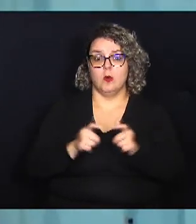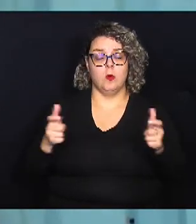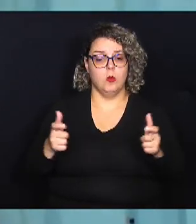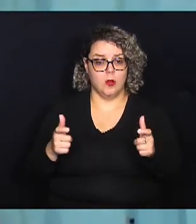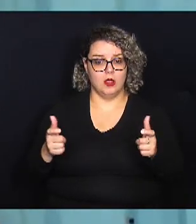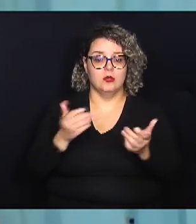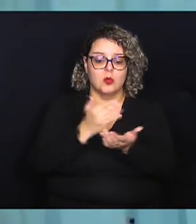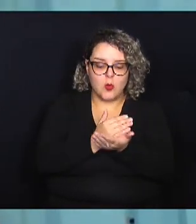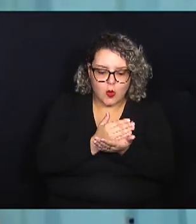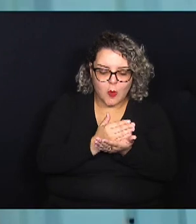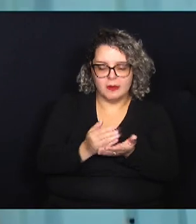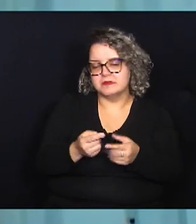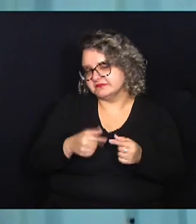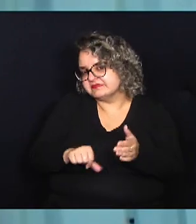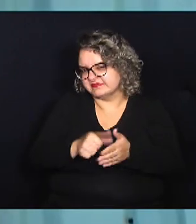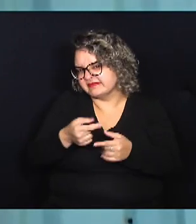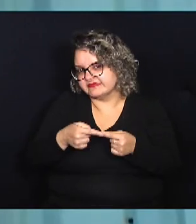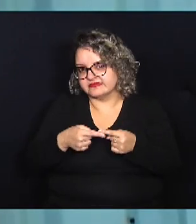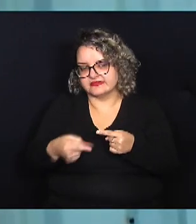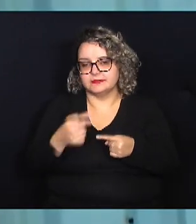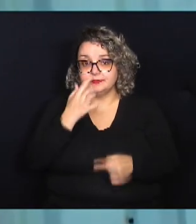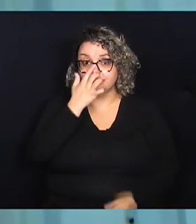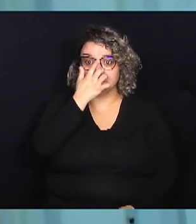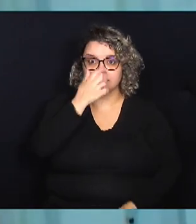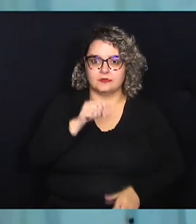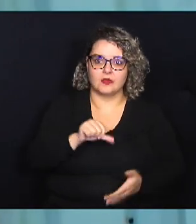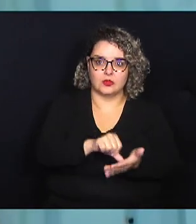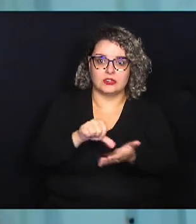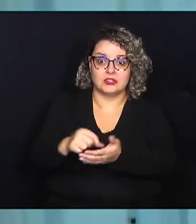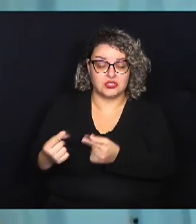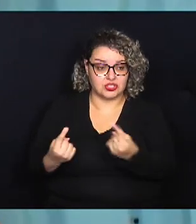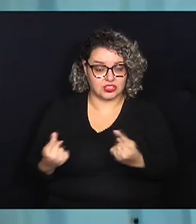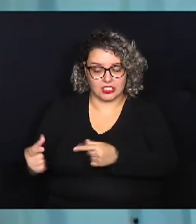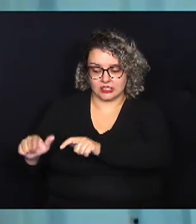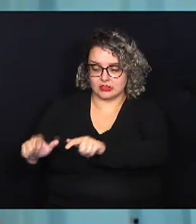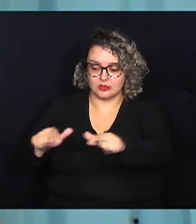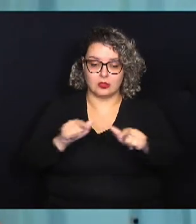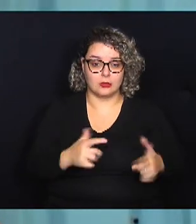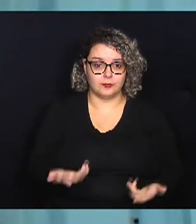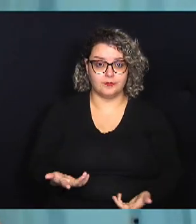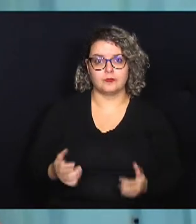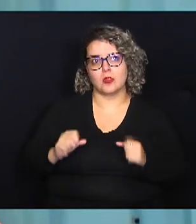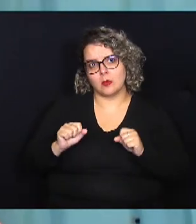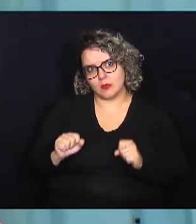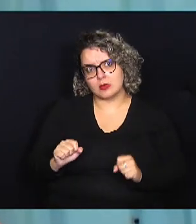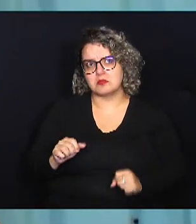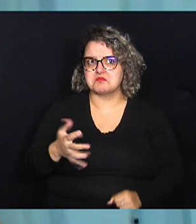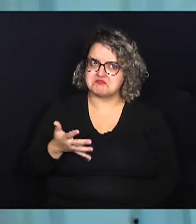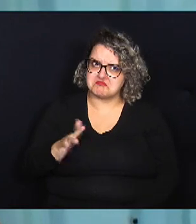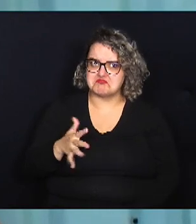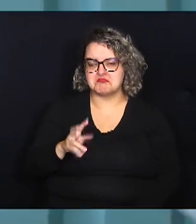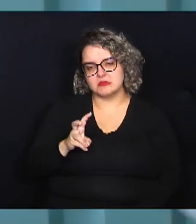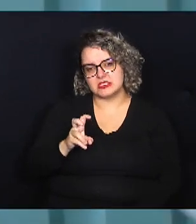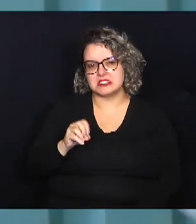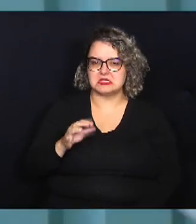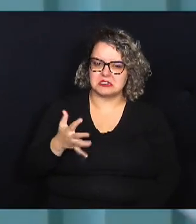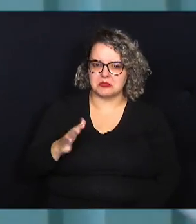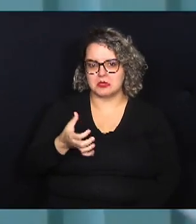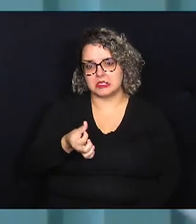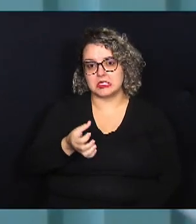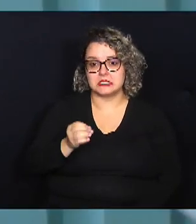início, na primeira semana da unidade em cada local, né? Mas a gente pode considerar uma média aí de 50 a